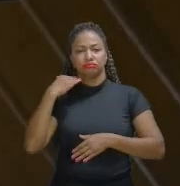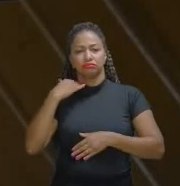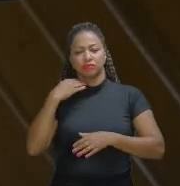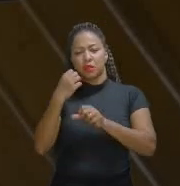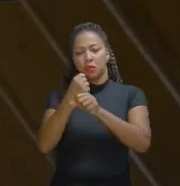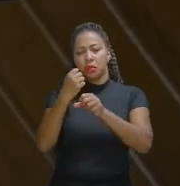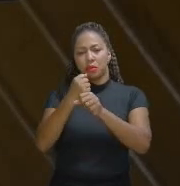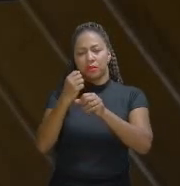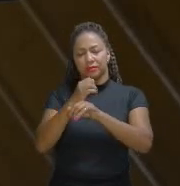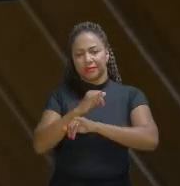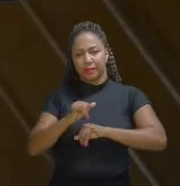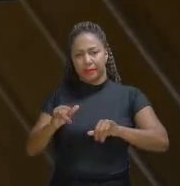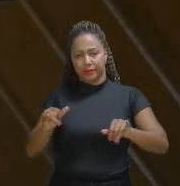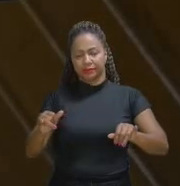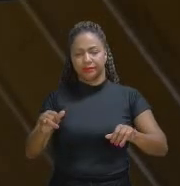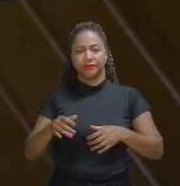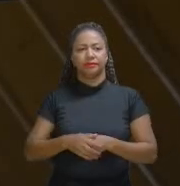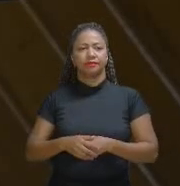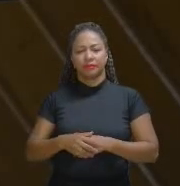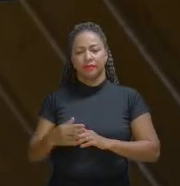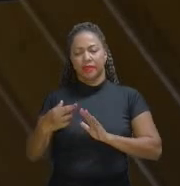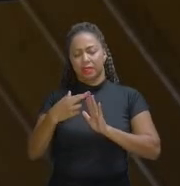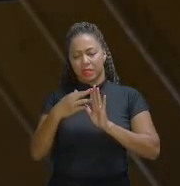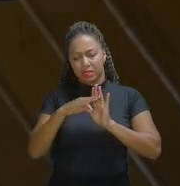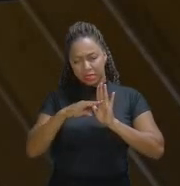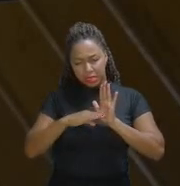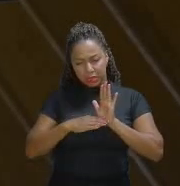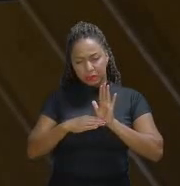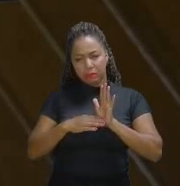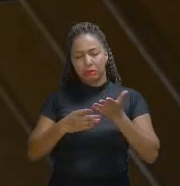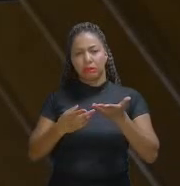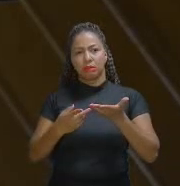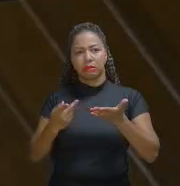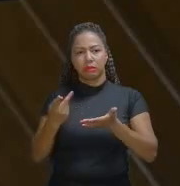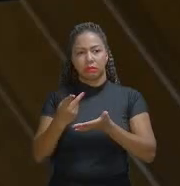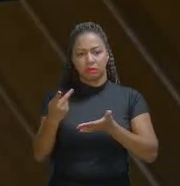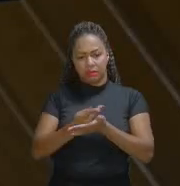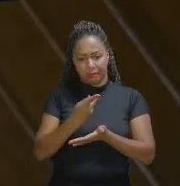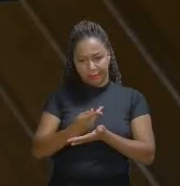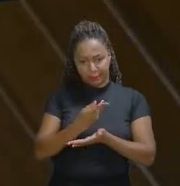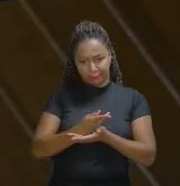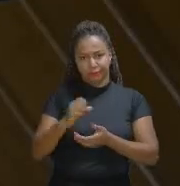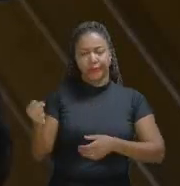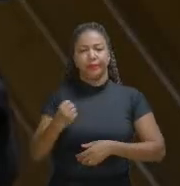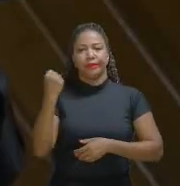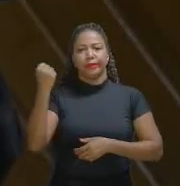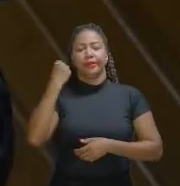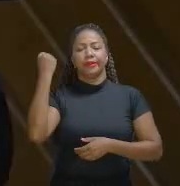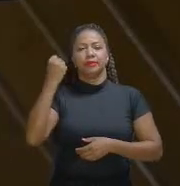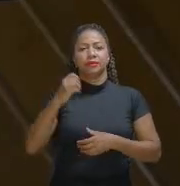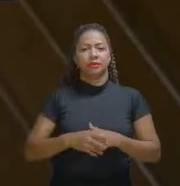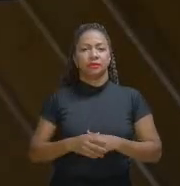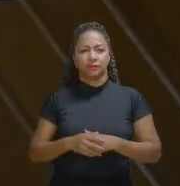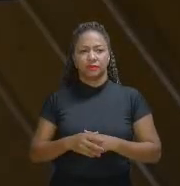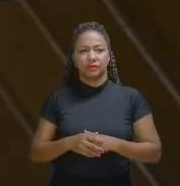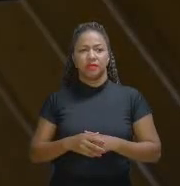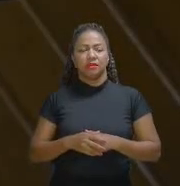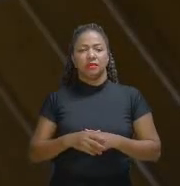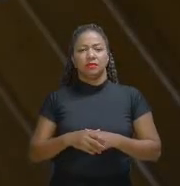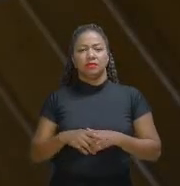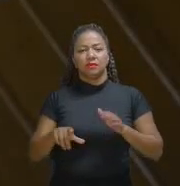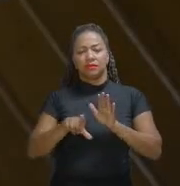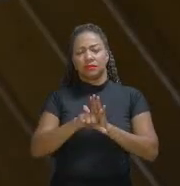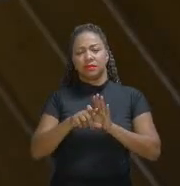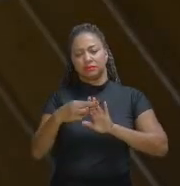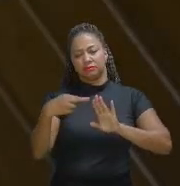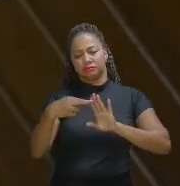castanhos contas de escuros, campanha. presos para trás, Irregularidade os óculos considerada grau, grave nos termos do ração artigo clara, 53, olhos inciso aminotos da castanho linha escuro, nariz A, afilado, a